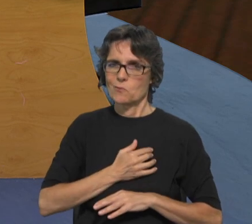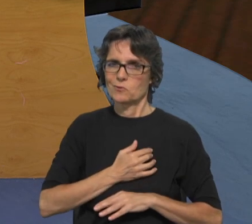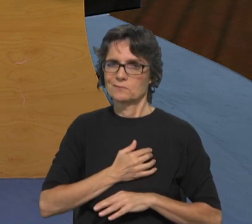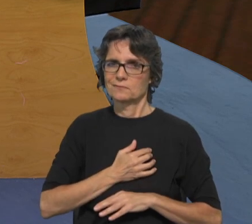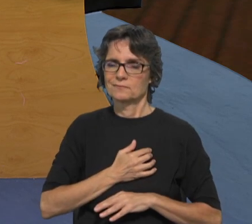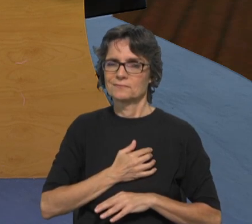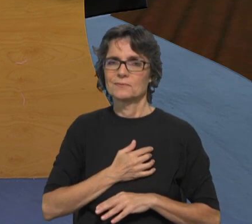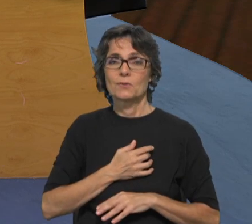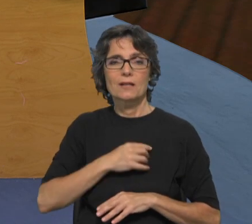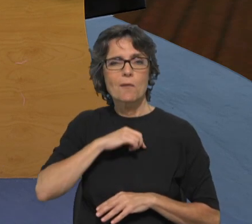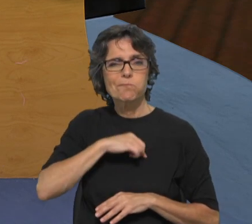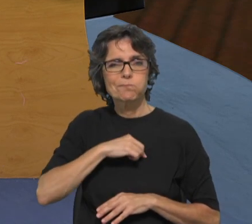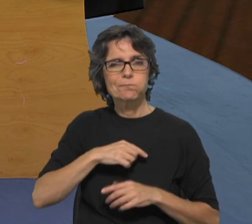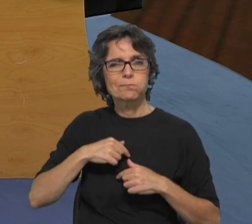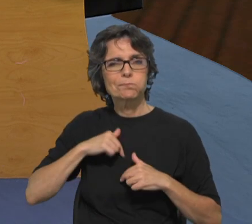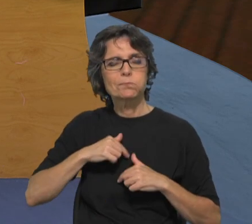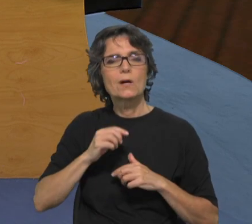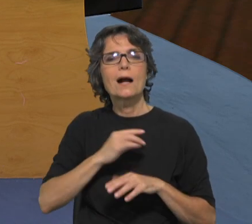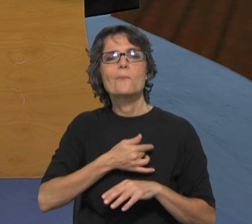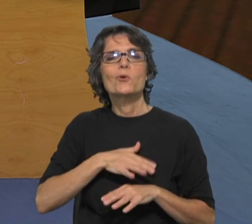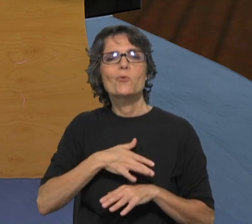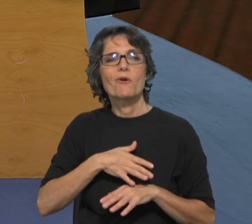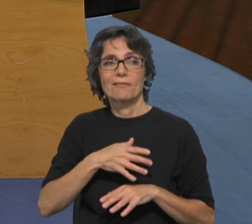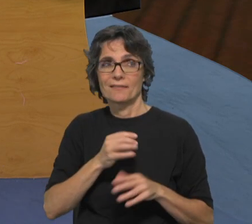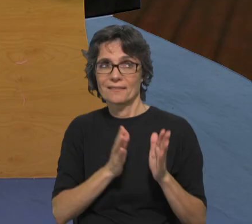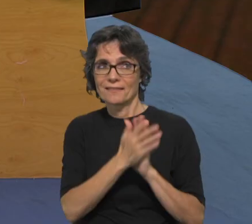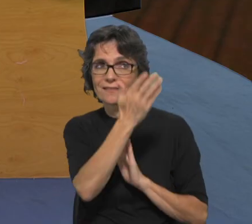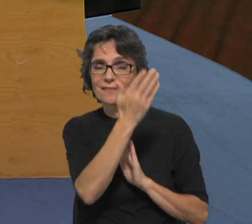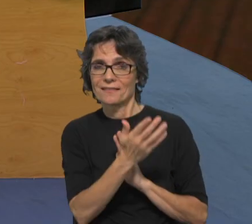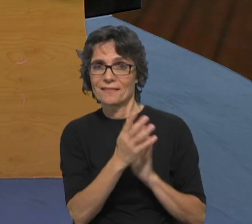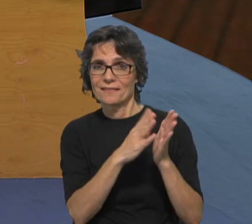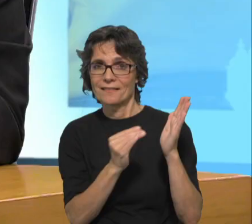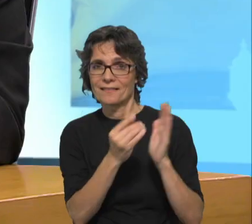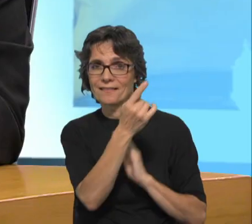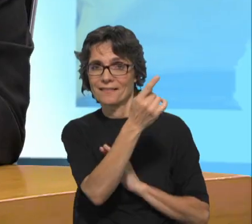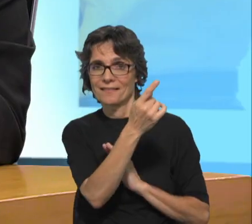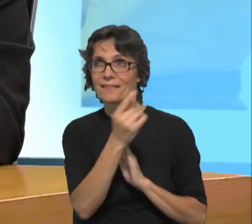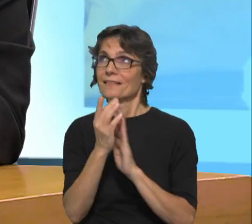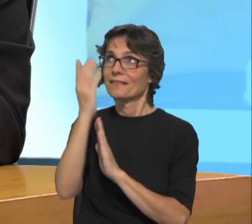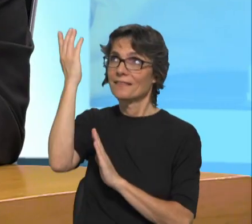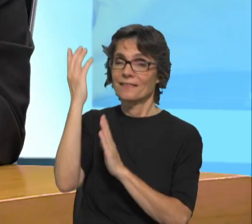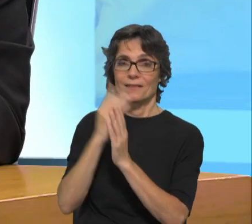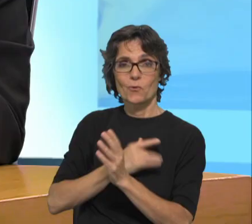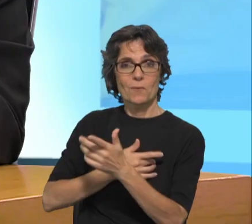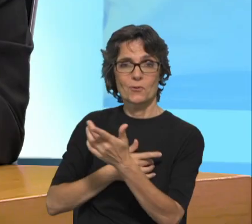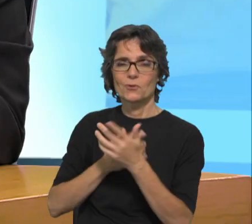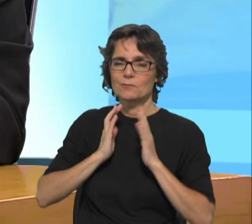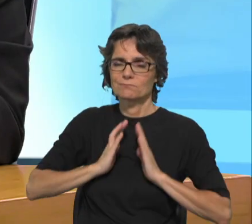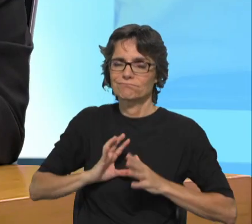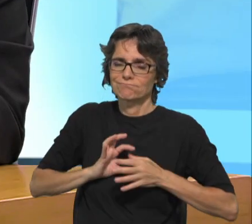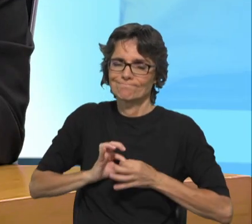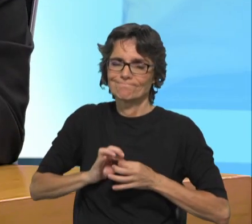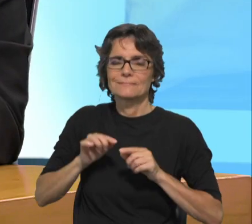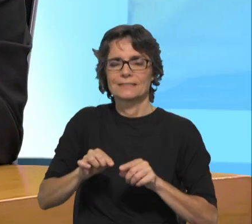fonte do amor. A fonte do amor é Ele. Deus é amor e o amor vem de Deus. E, portanto, se não aprendemos a descansar no Senhor, nunca nos sentiremos verdadeira